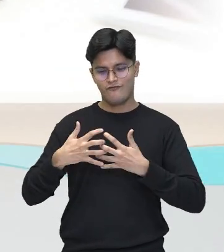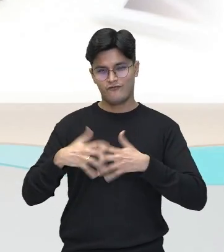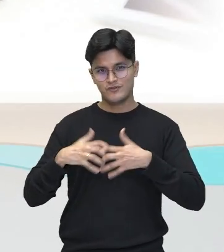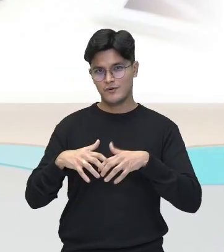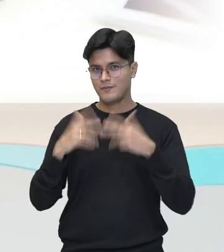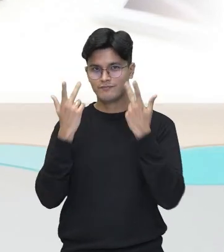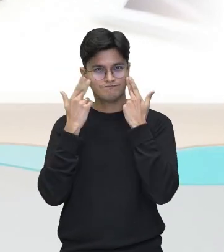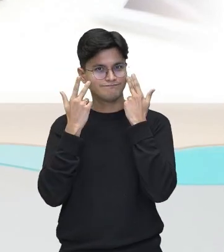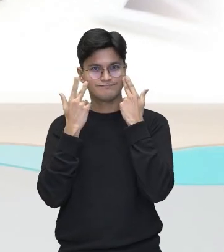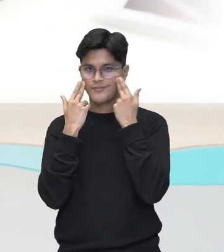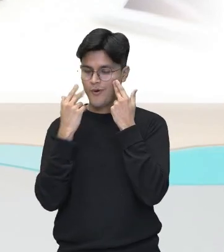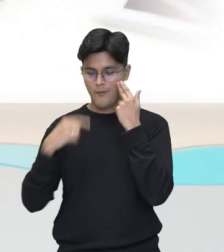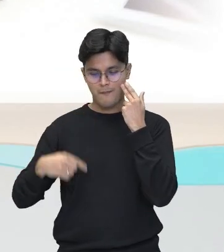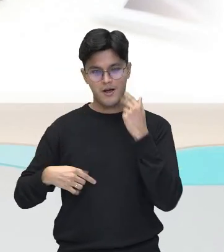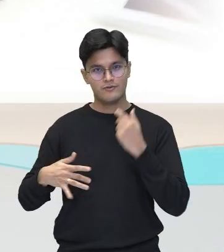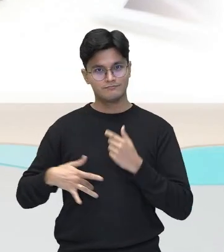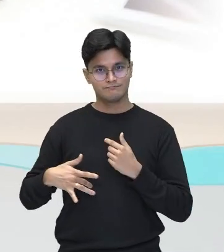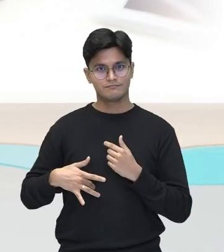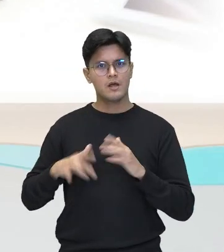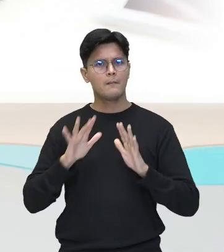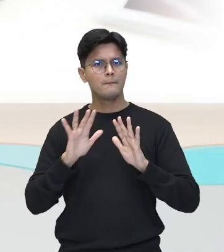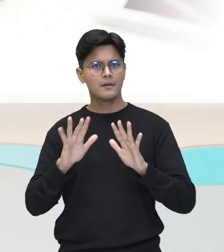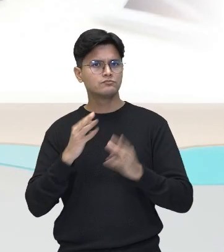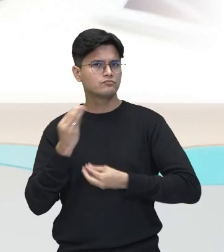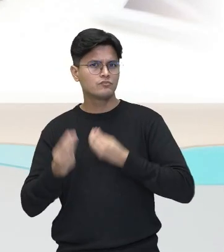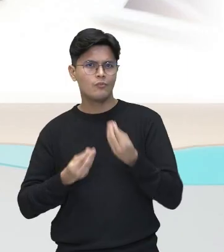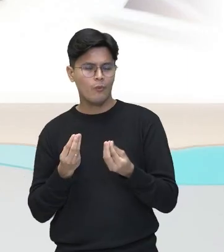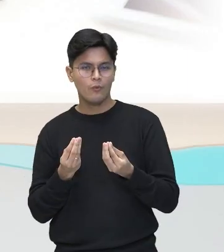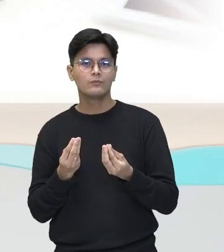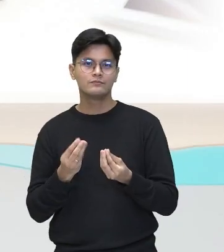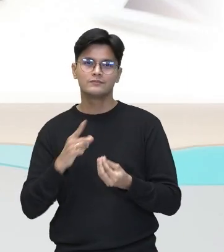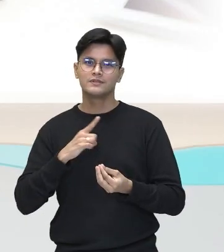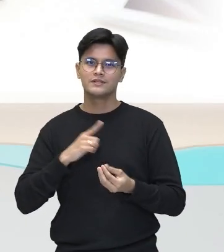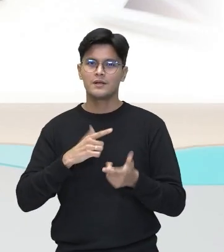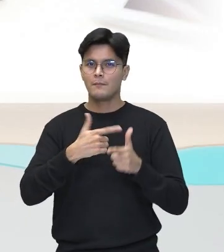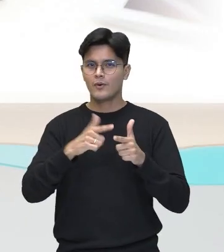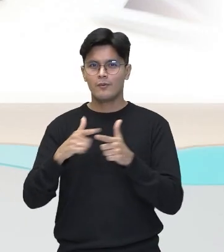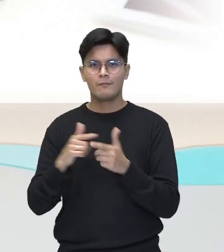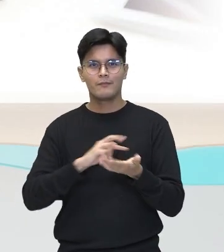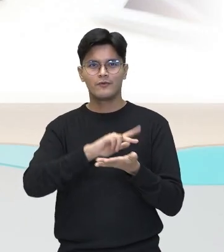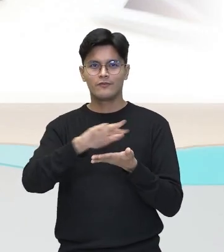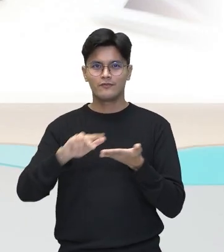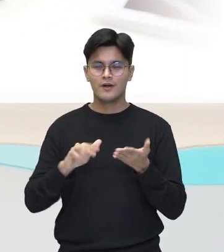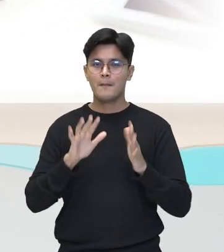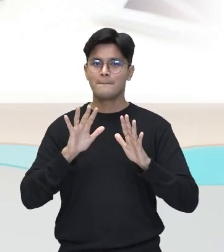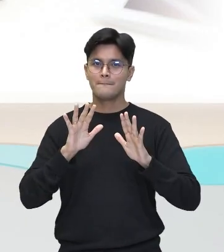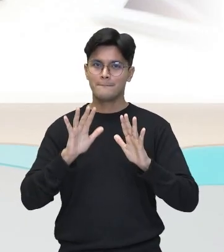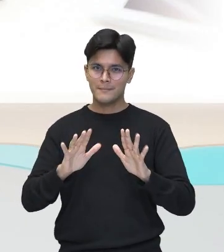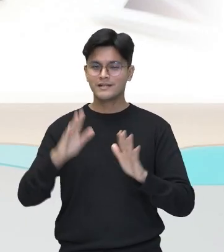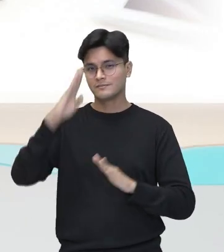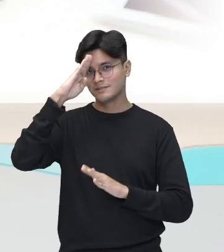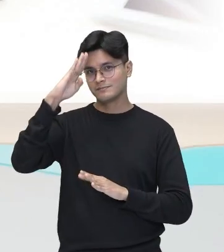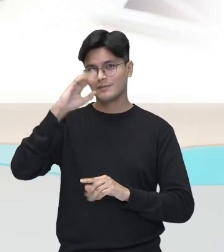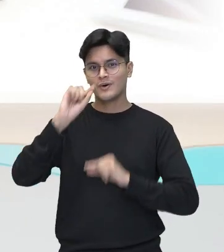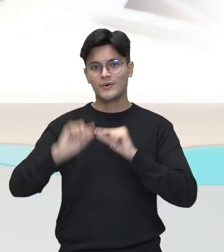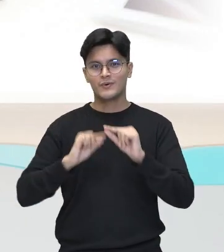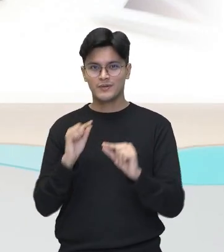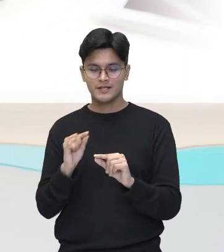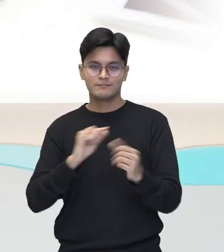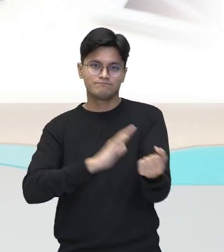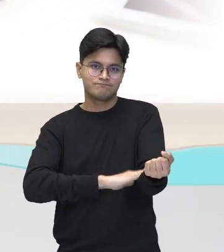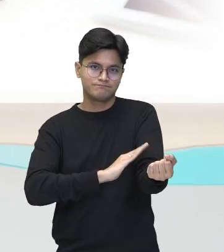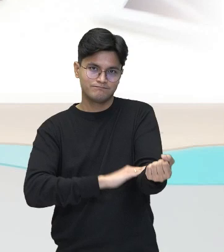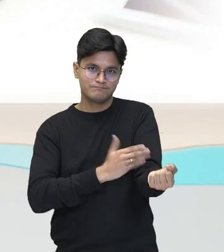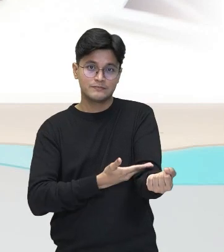sangue. Mas como é que acontece isso? Tem vários problemas, mas o maior causador está aqui, ó, é a